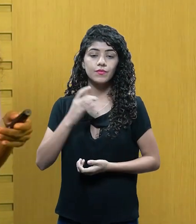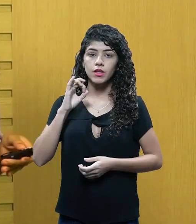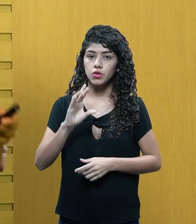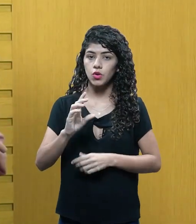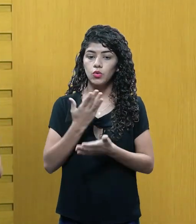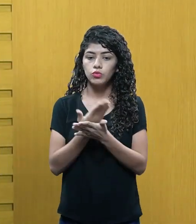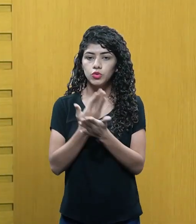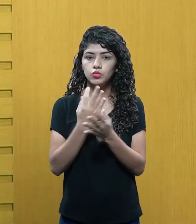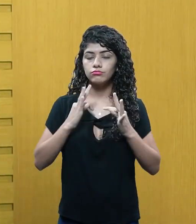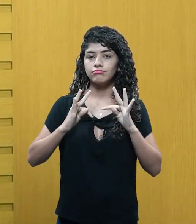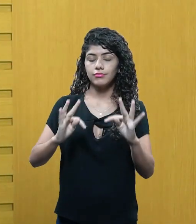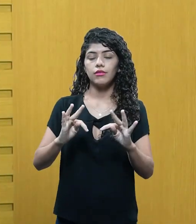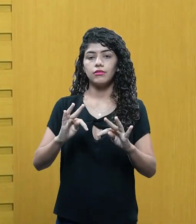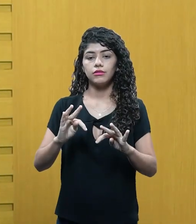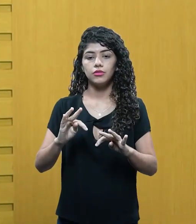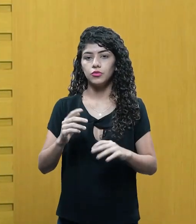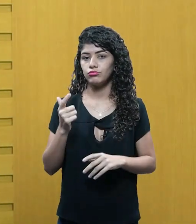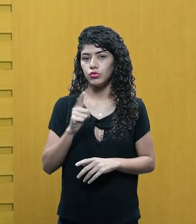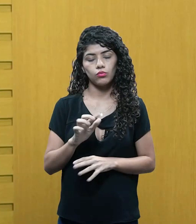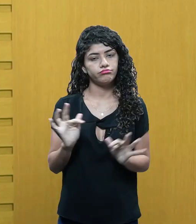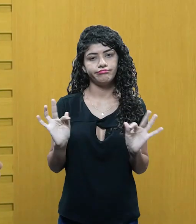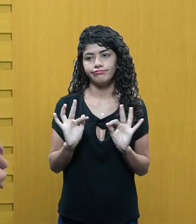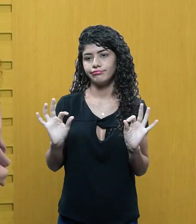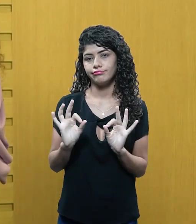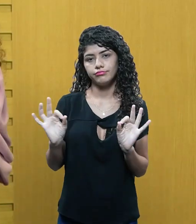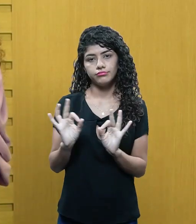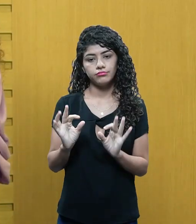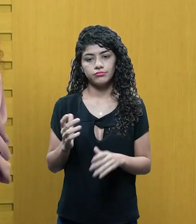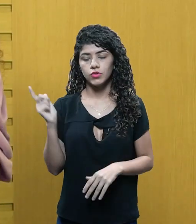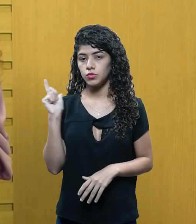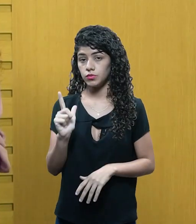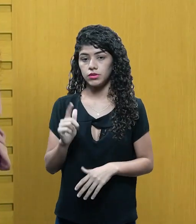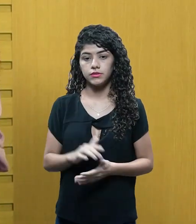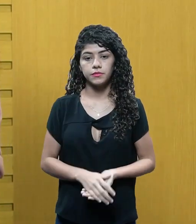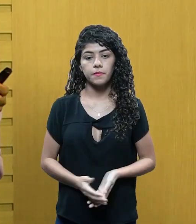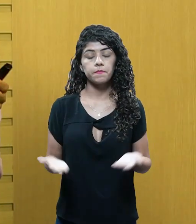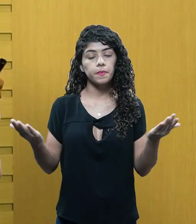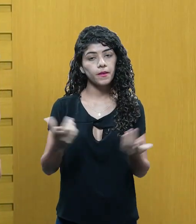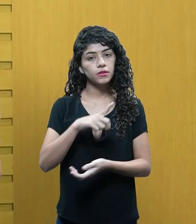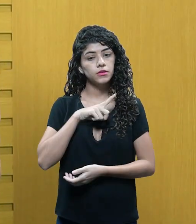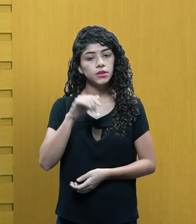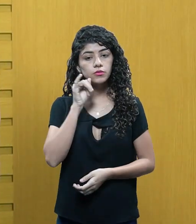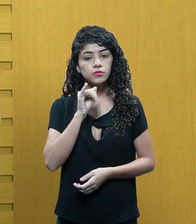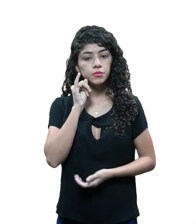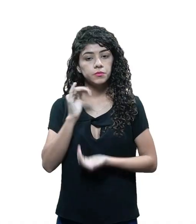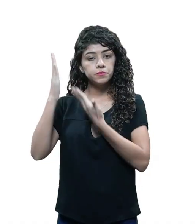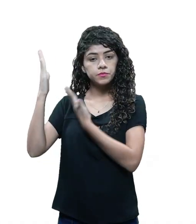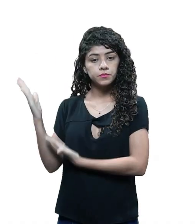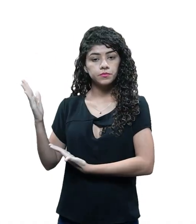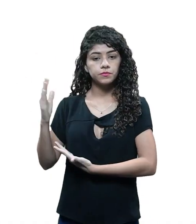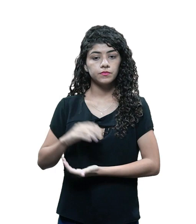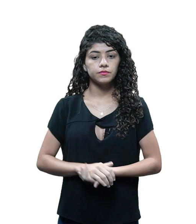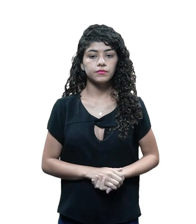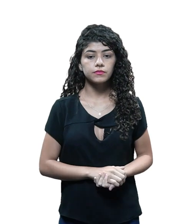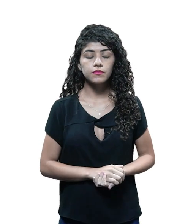que só o estudo técnico de roteiro não alcança. Então, eu trouxe aqui o Eisenstein para